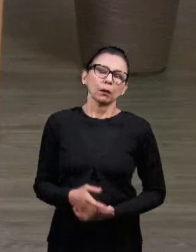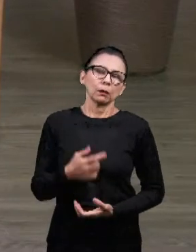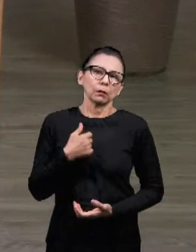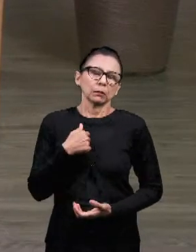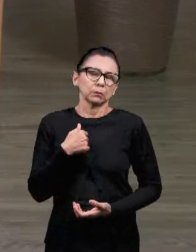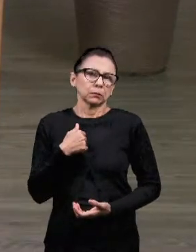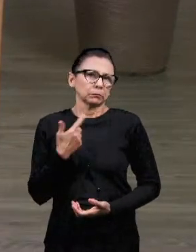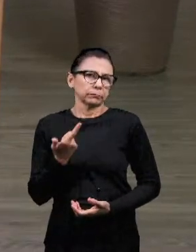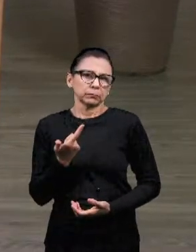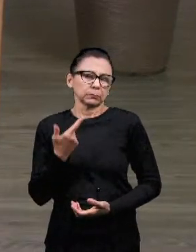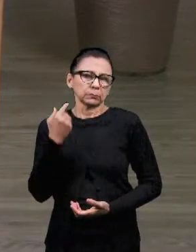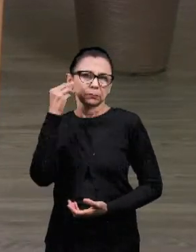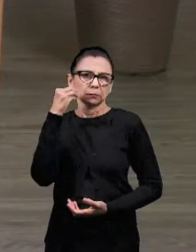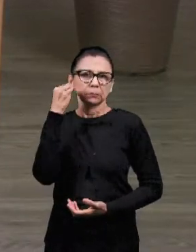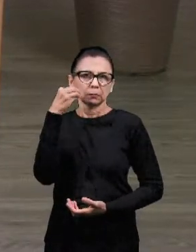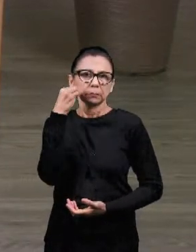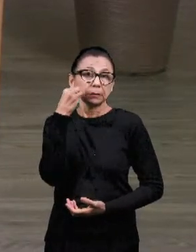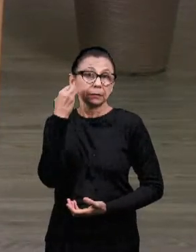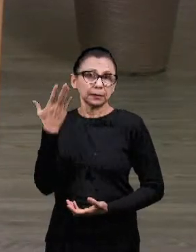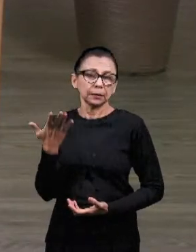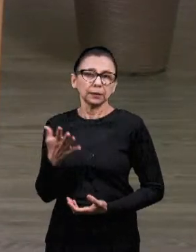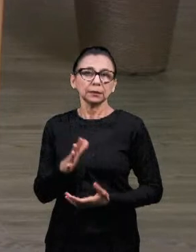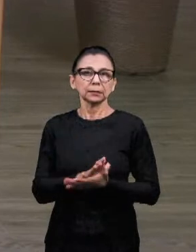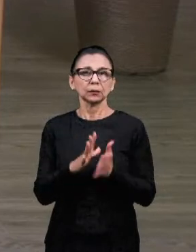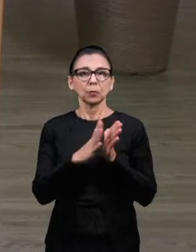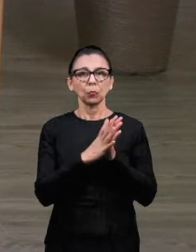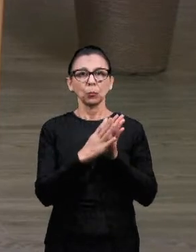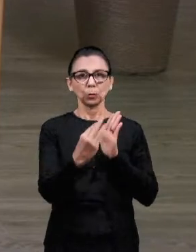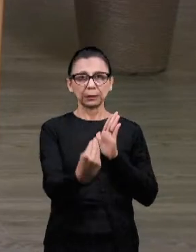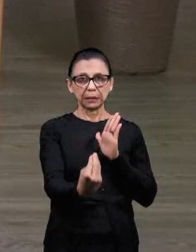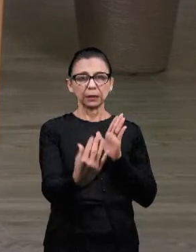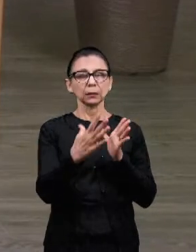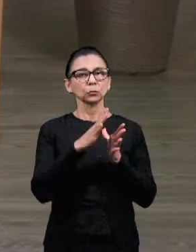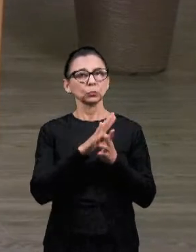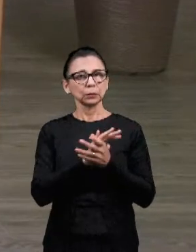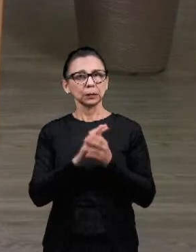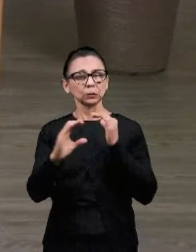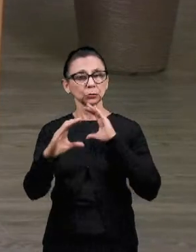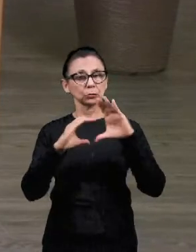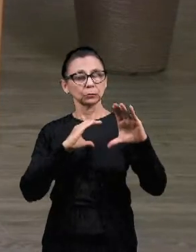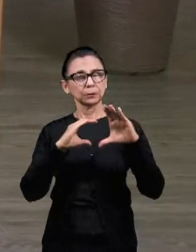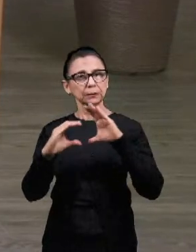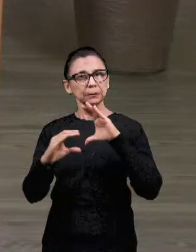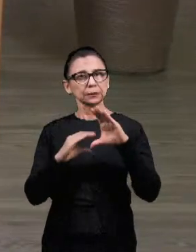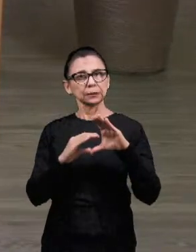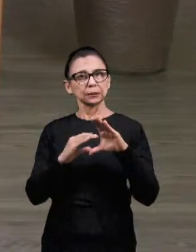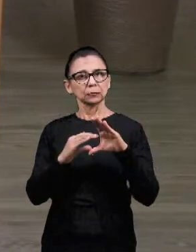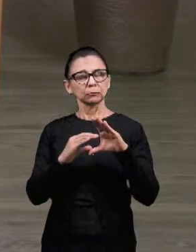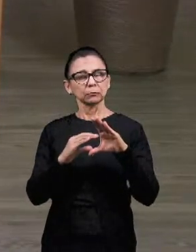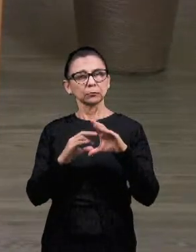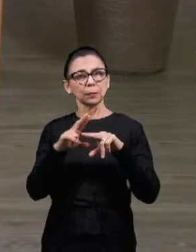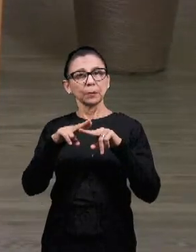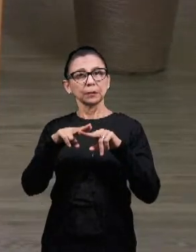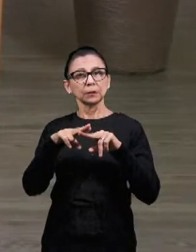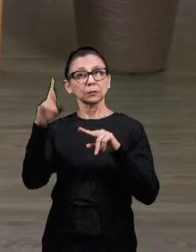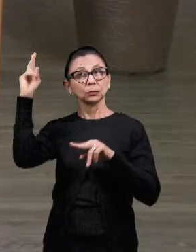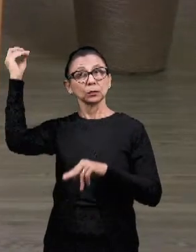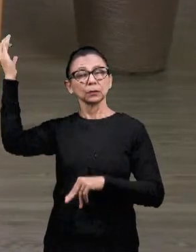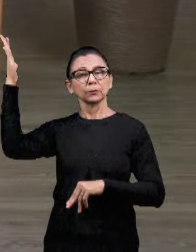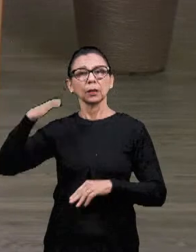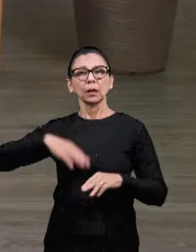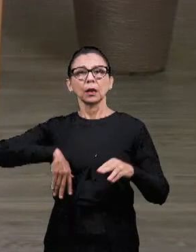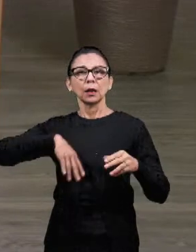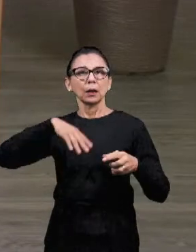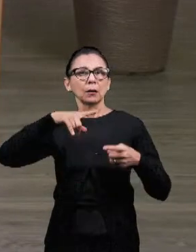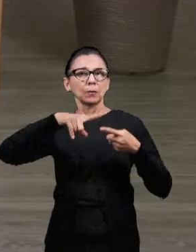a nossa experiência com esse modelo de comunicação, a maneira como o senhor conduziu as coisas, né? Então, primeiro veio